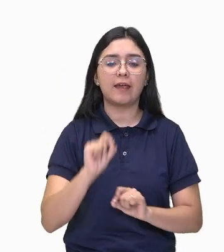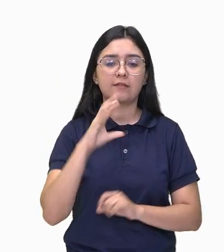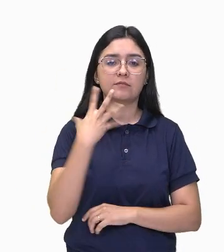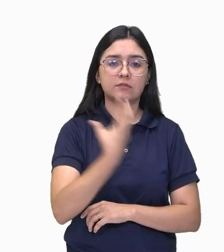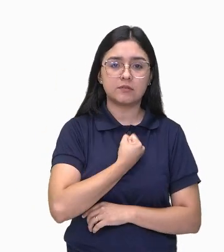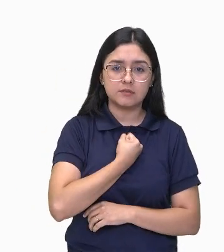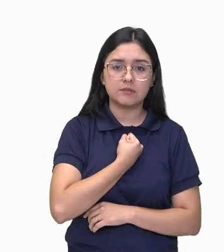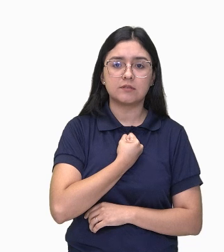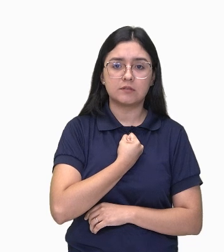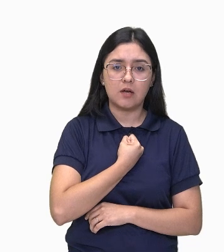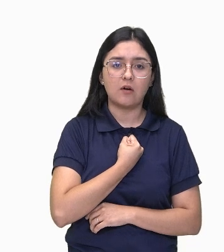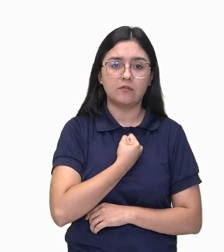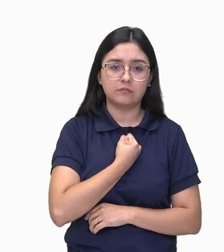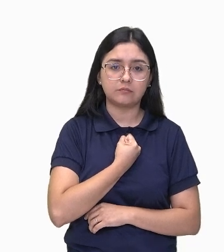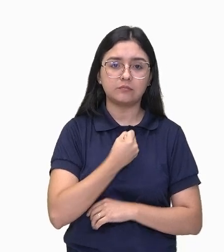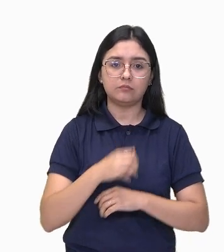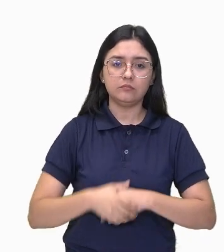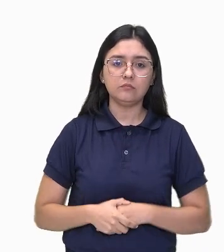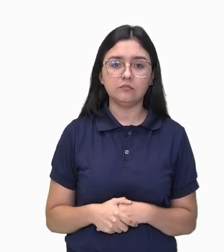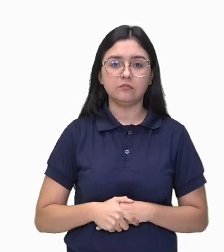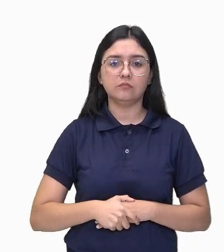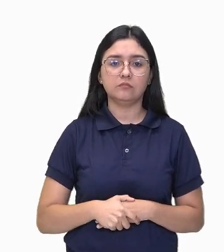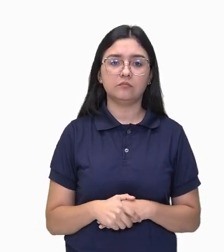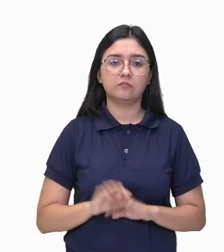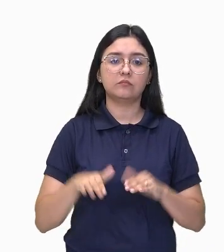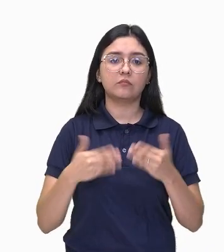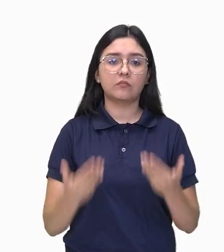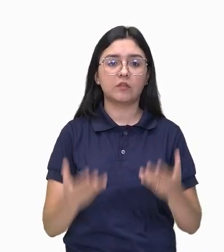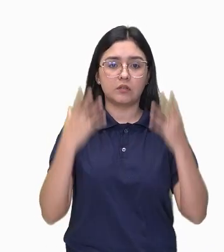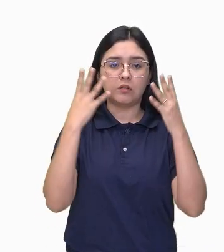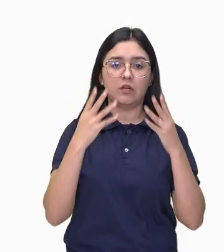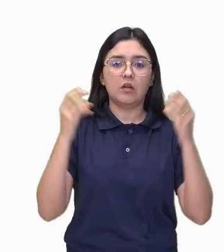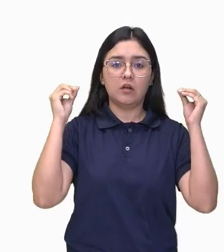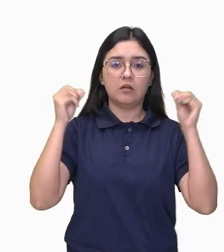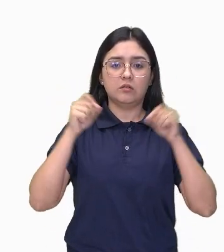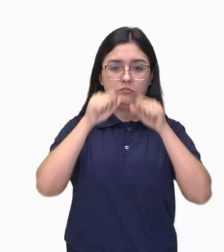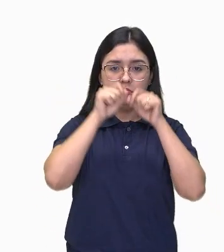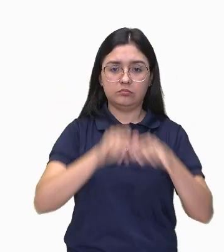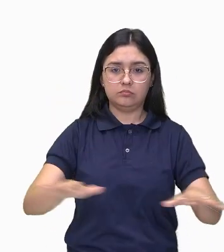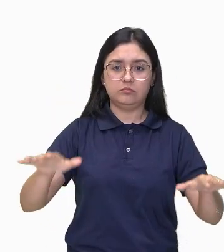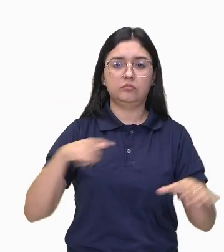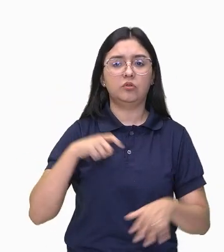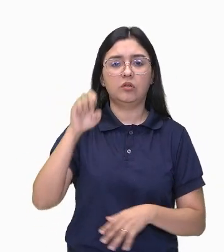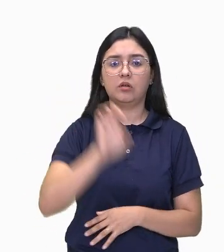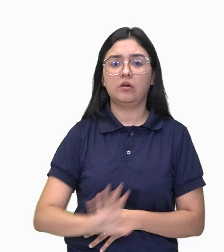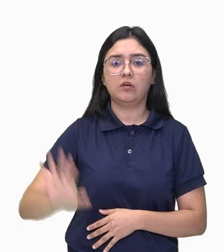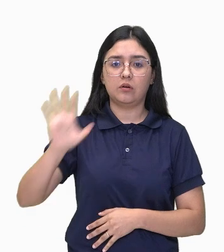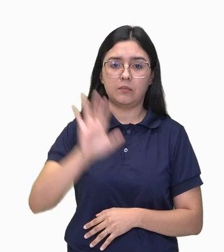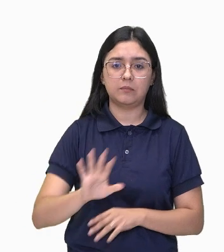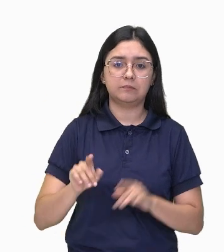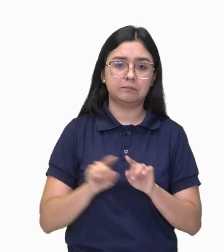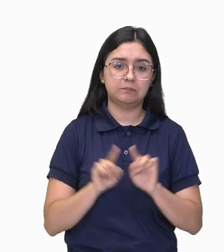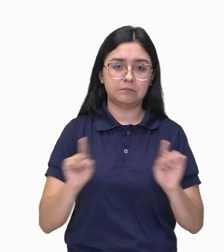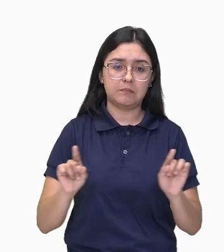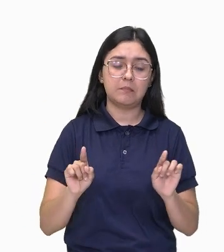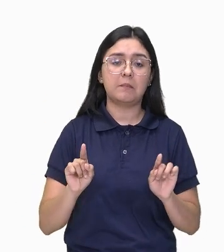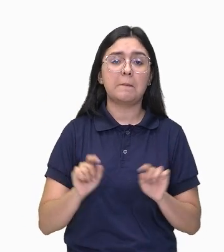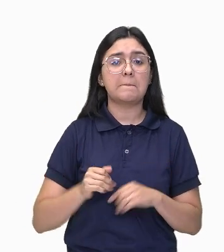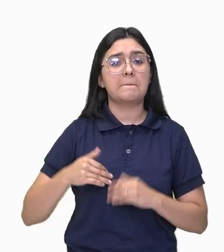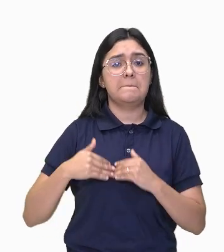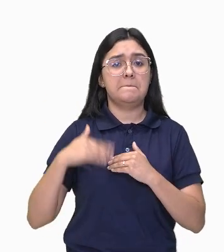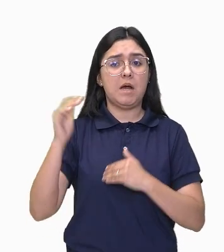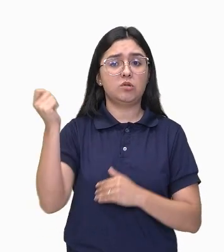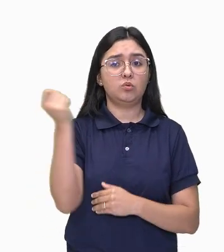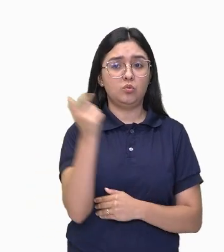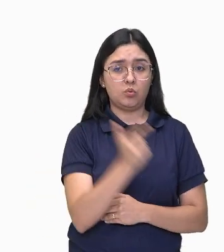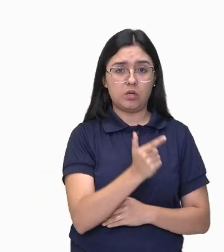a doutrina da predestinação. O calvinismo expandiu-se rapidamente por toda a Europa, mais do que o luteranismo,